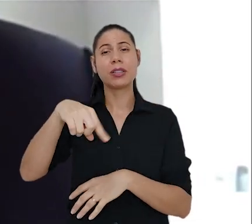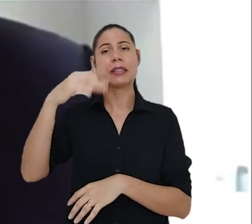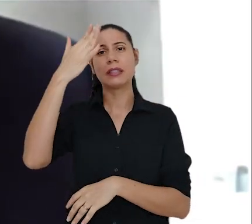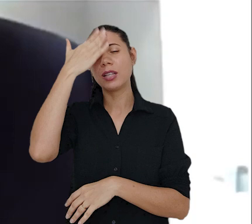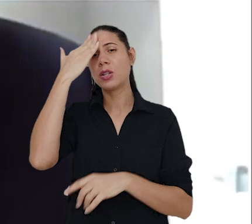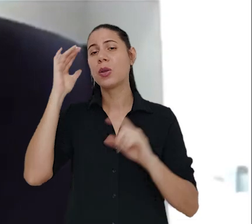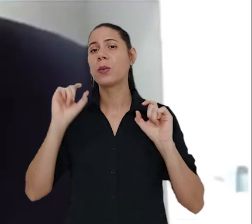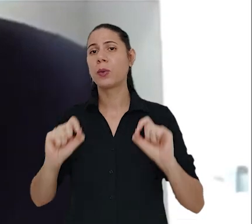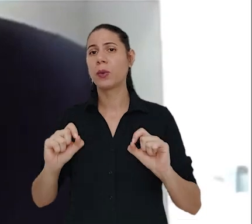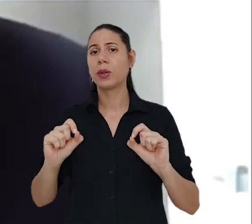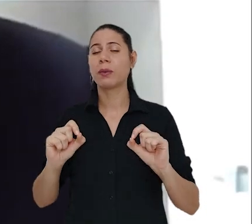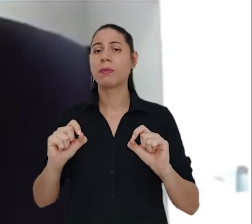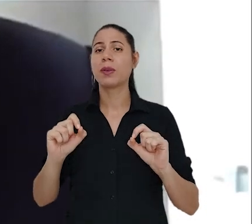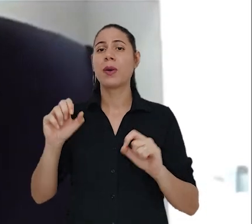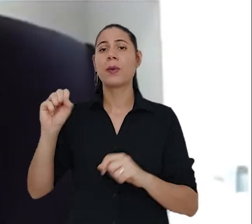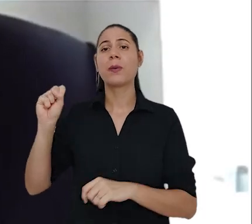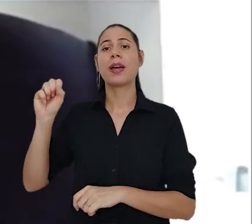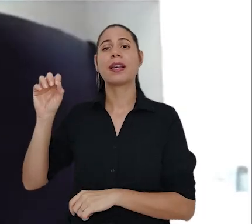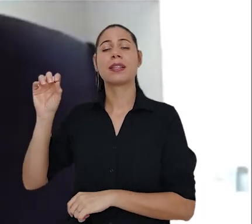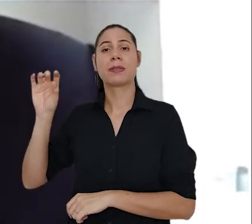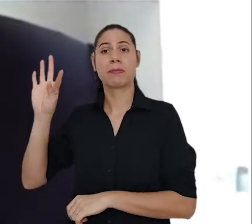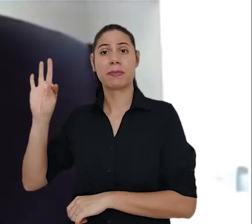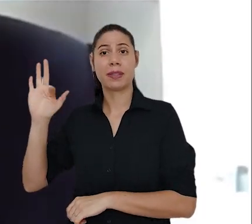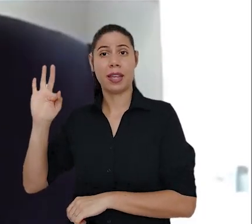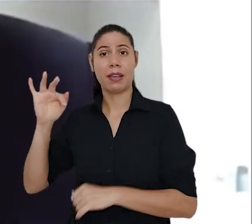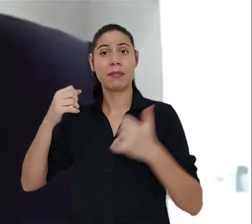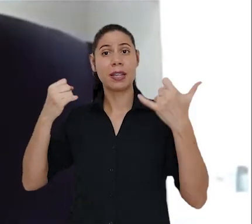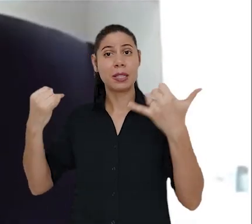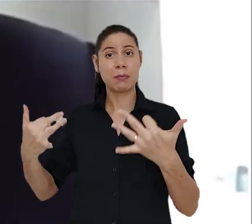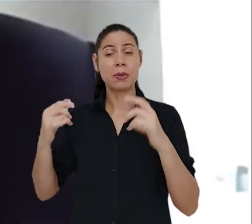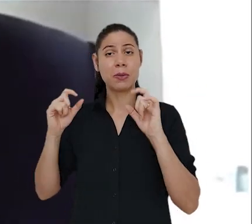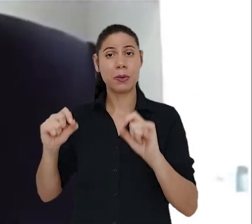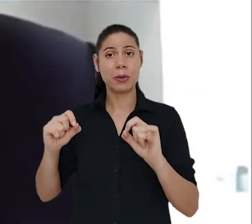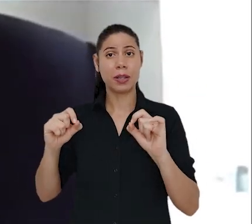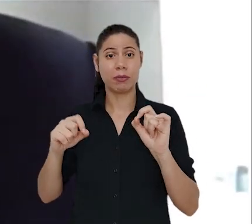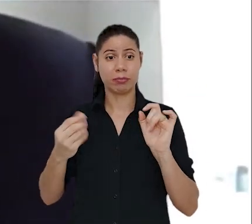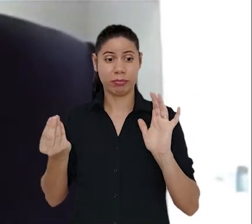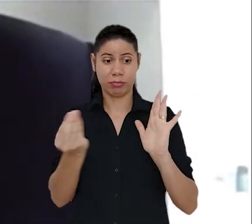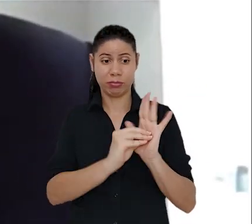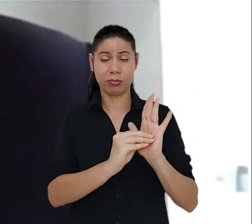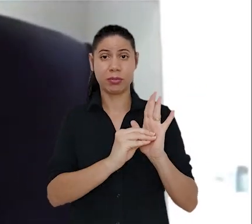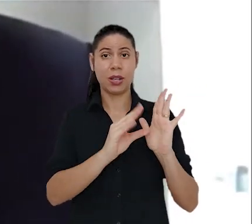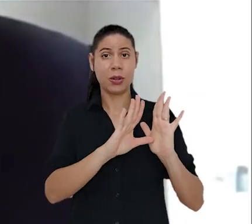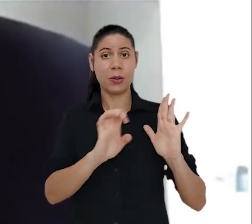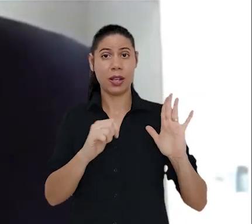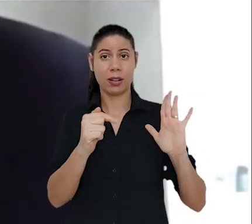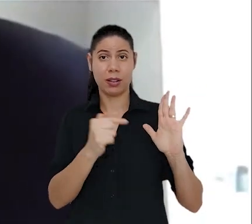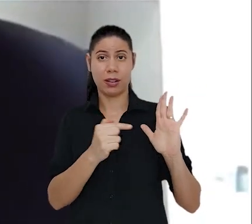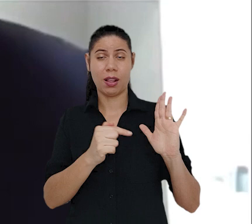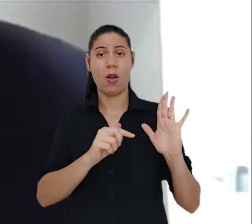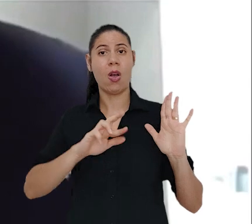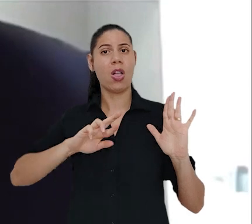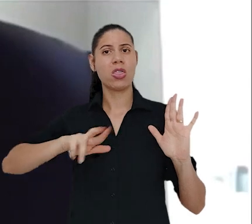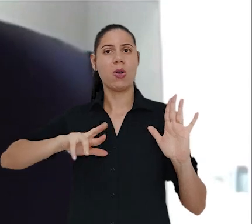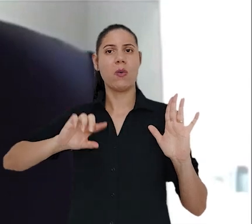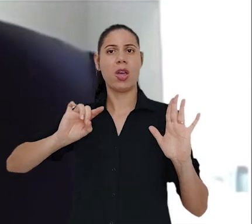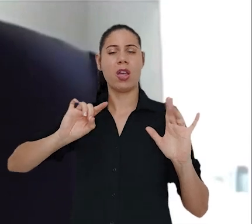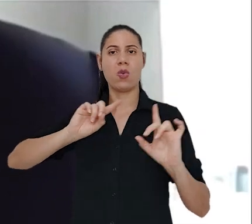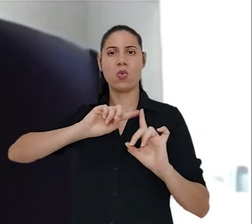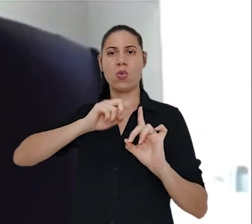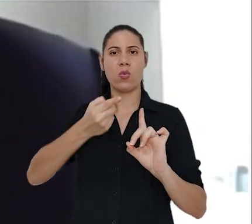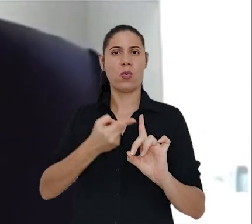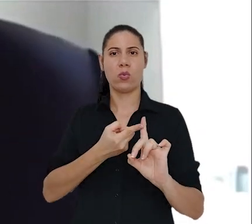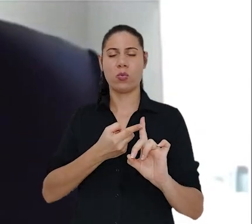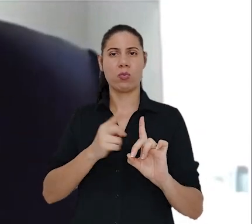mente, o que o Supremo disse é assim: aquela cláusula que obriga a estar no edital não se aplica no caso de